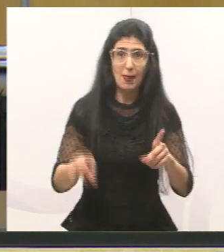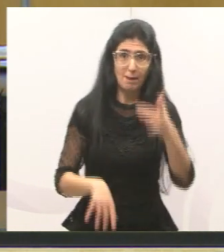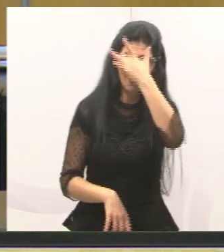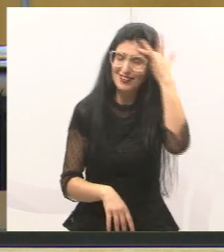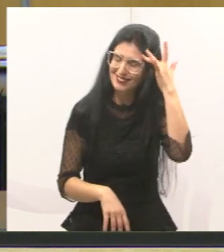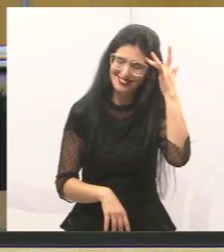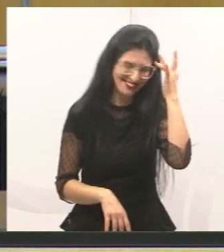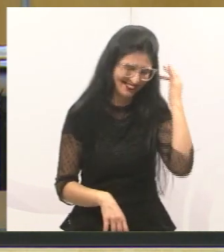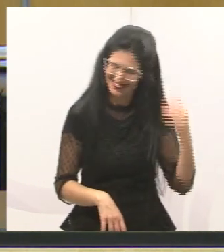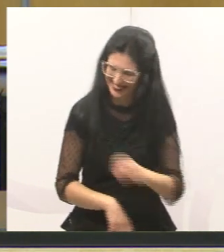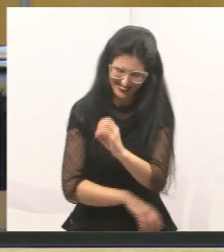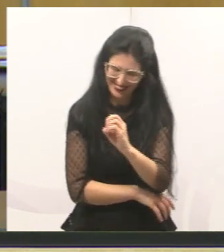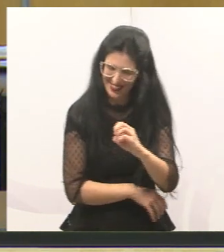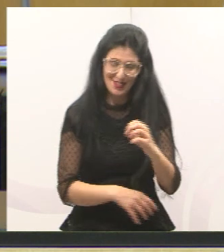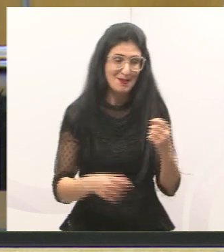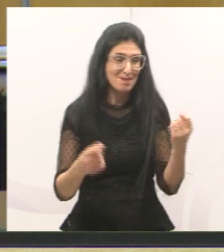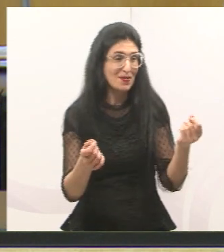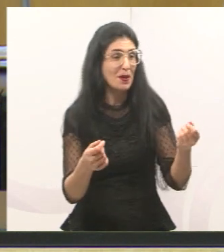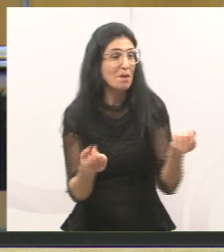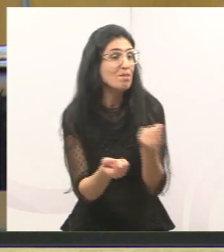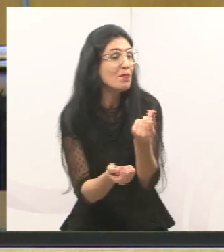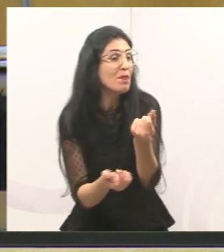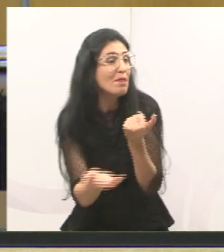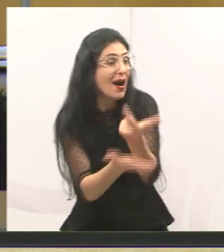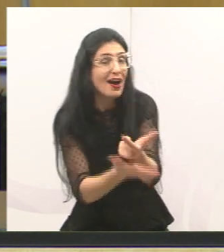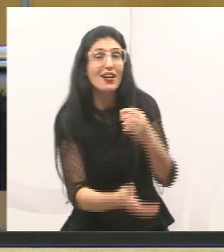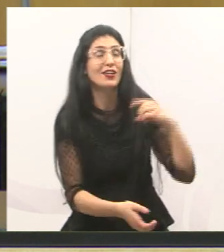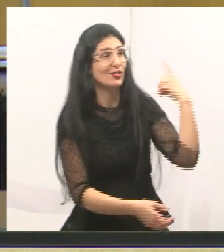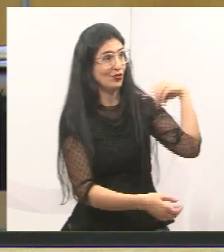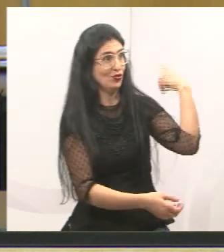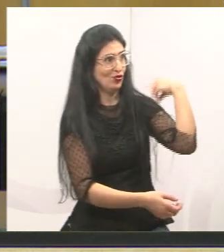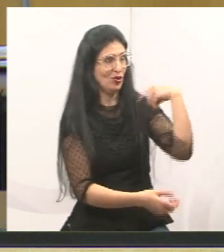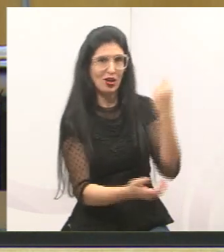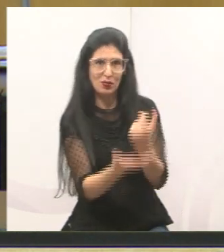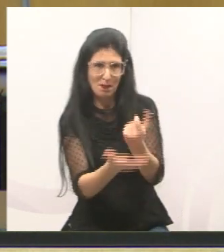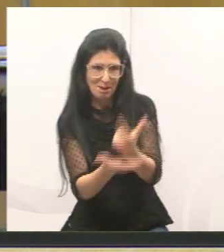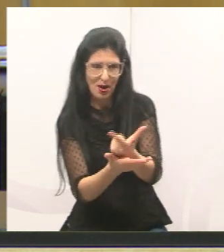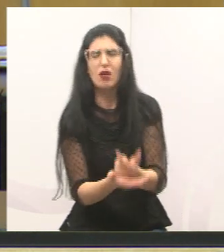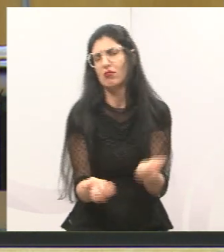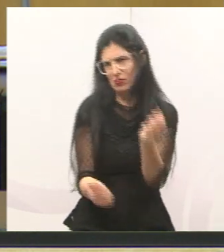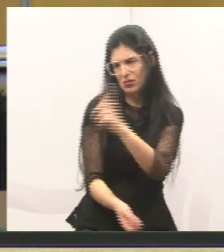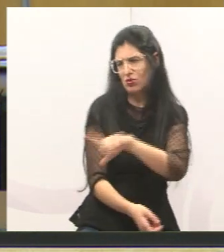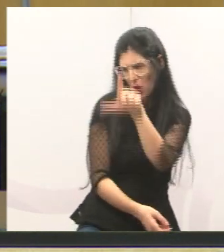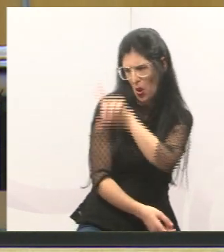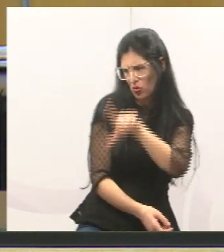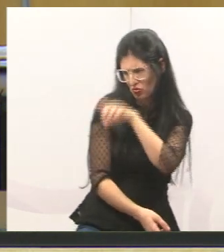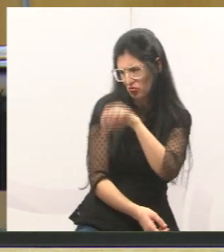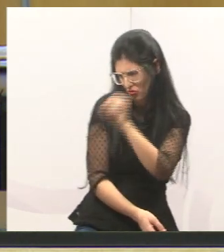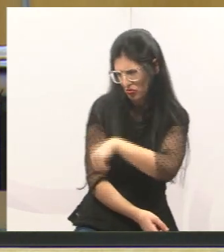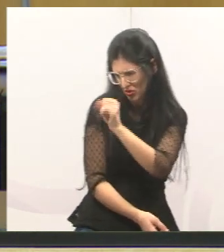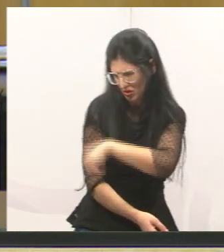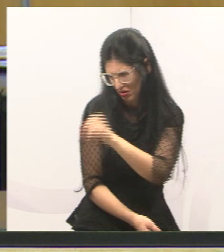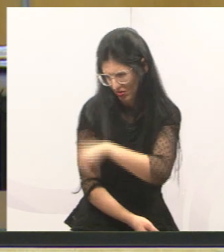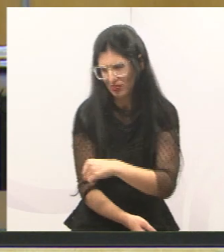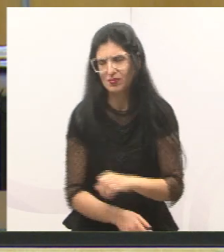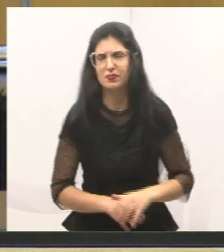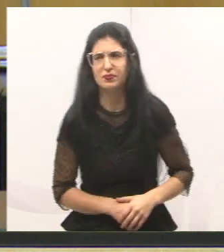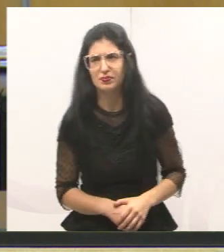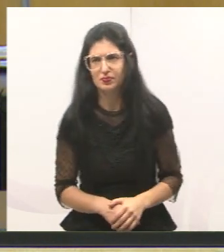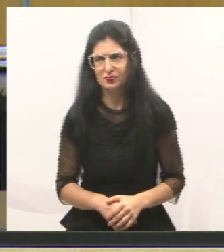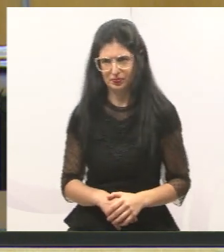pagamento de honorários advocatícios, pois estes são decorrência lógica da sucumbência e foram arbitrados